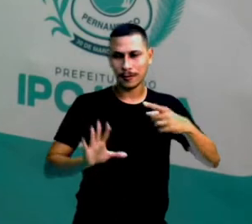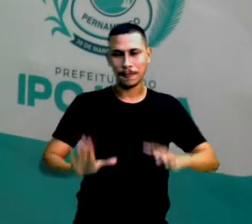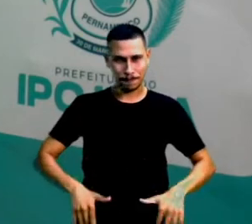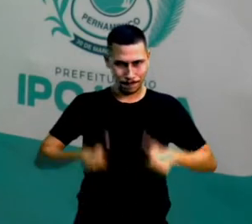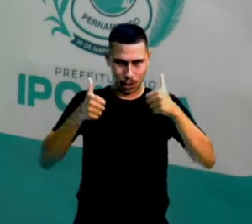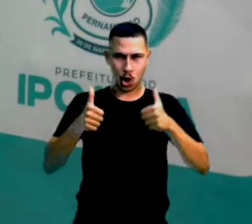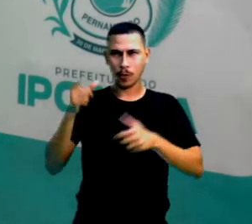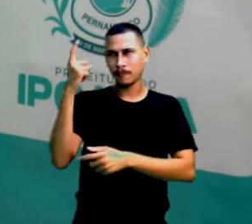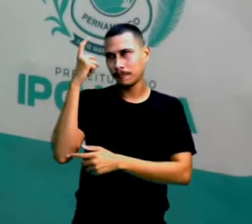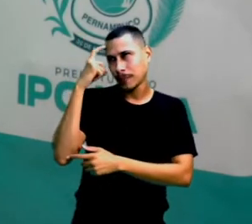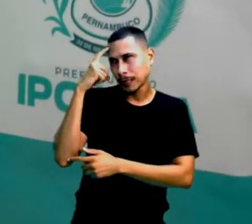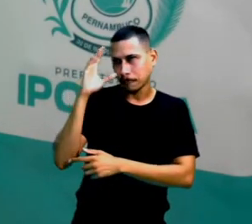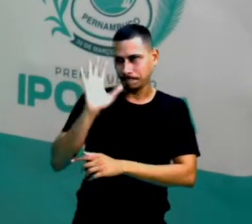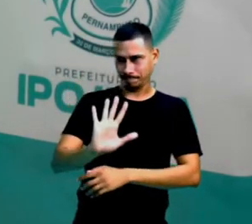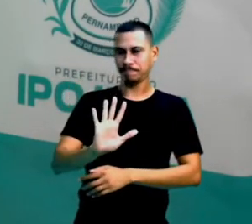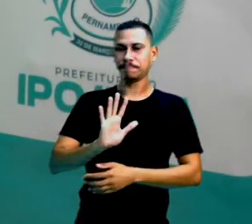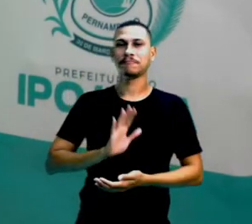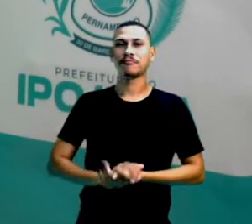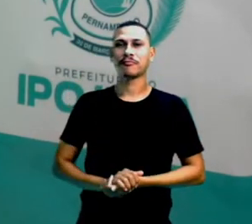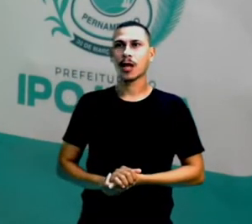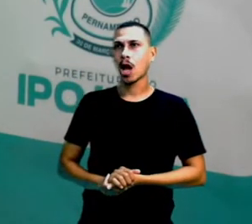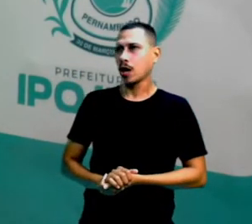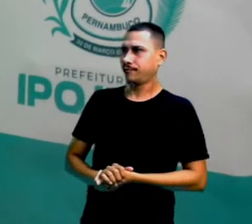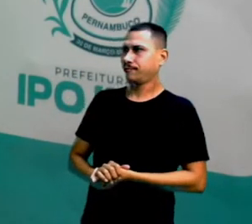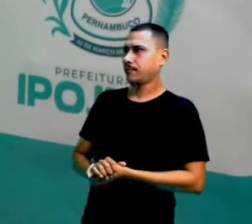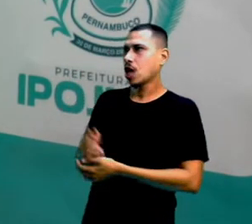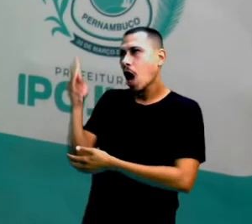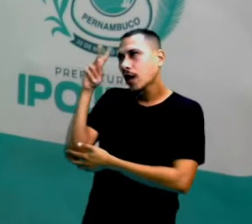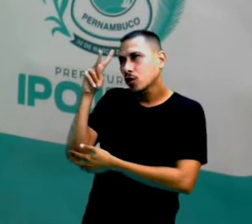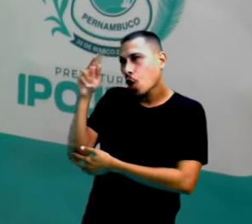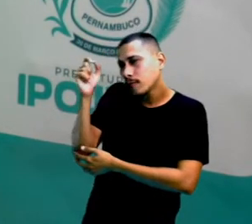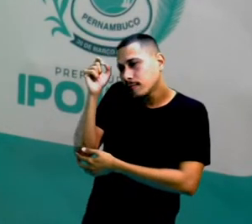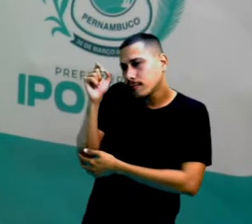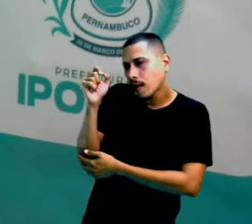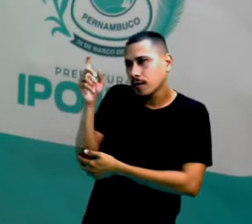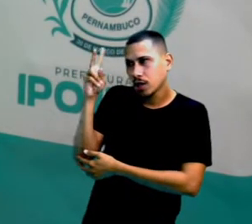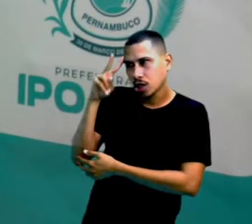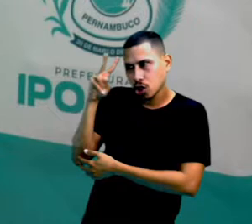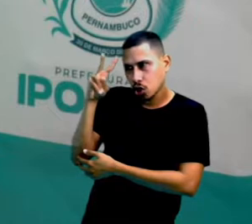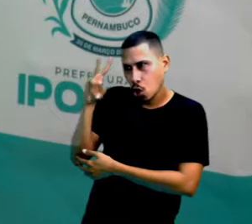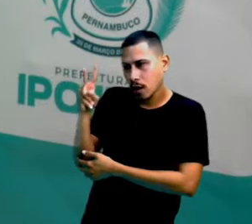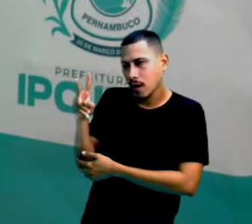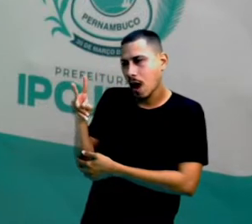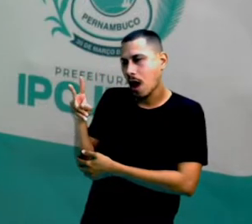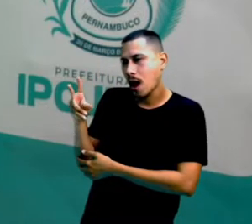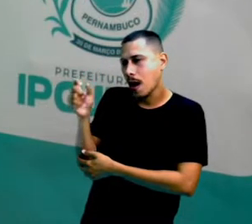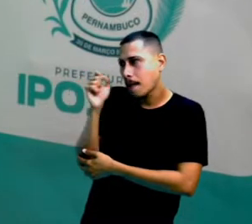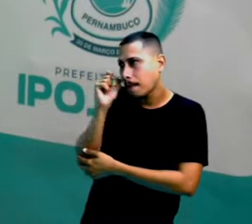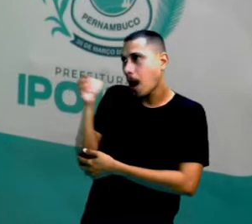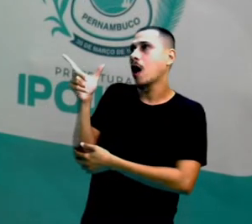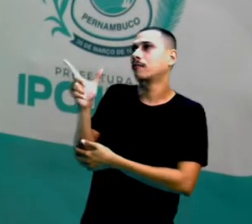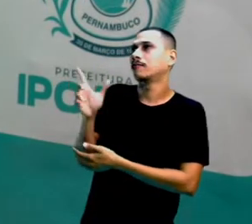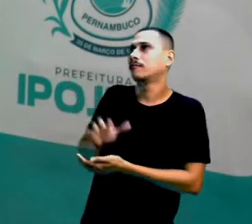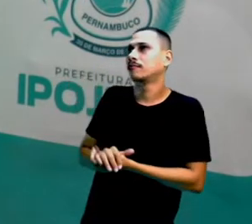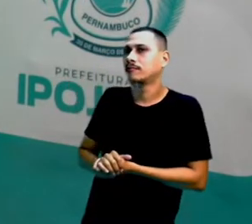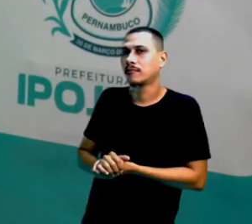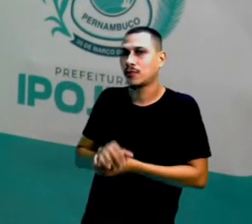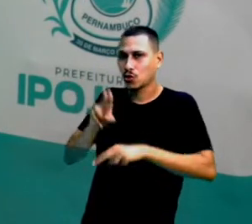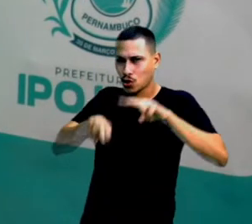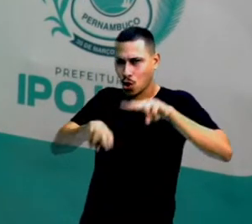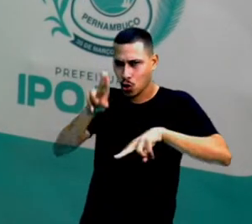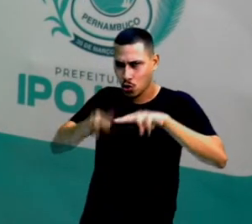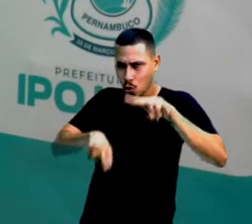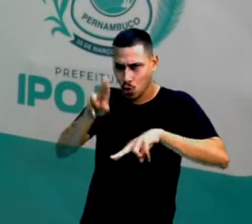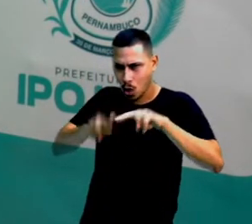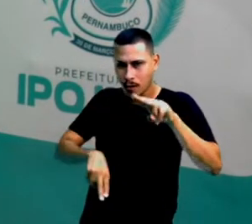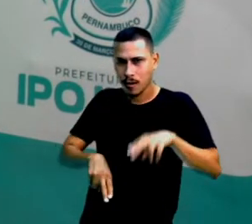Vamos pensar, por exemplo, as adivinhações que a gente faz no São João, né? Tem gente que enfia uma faca